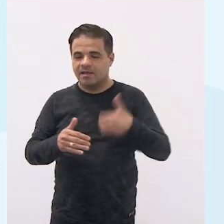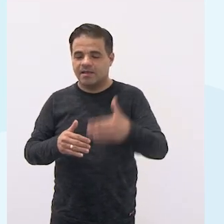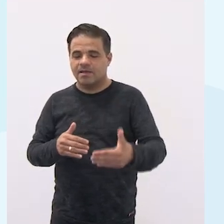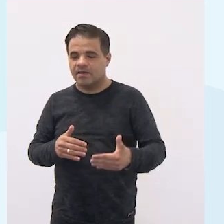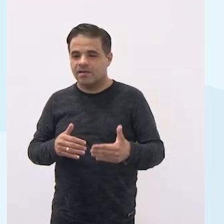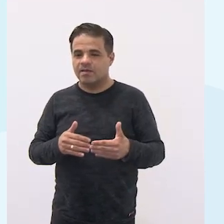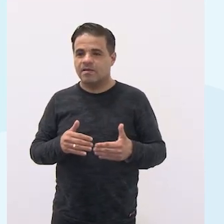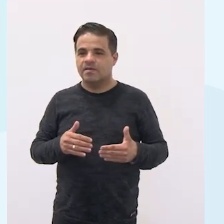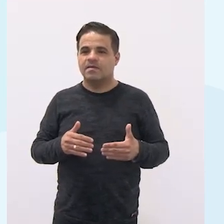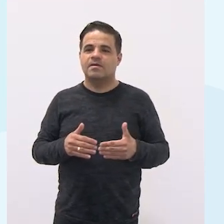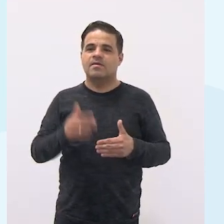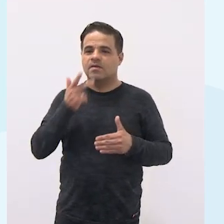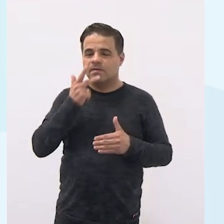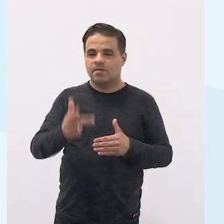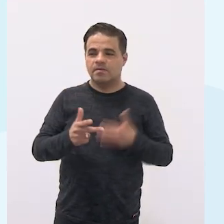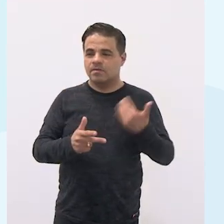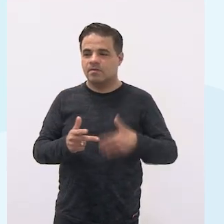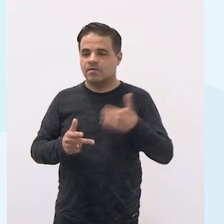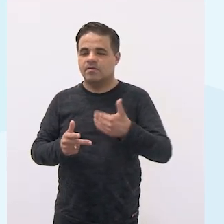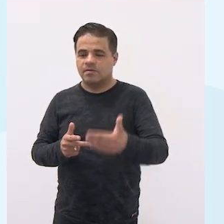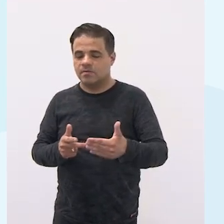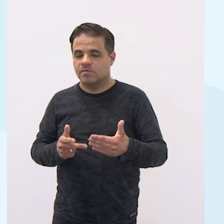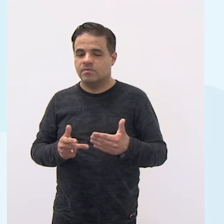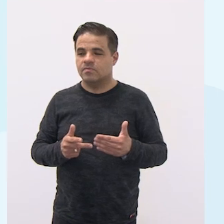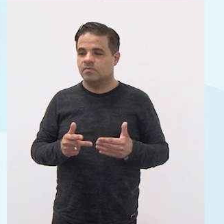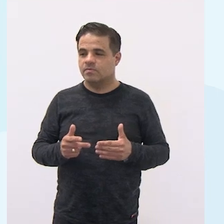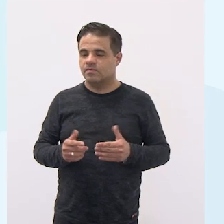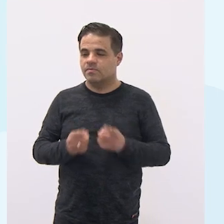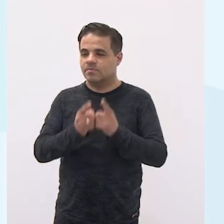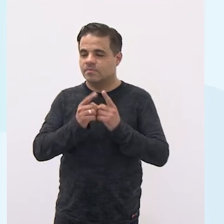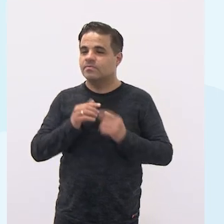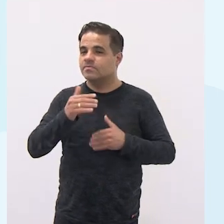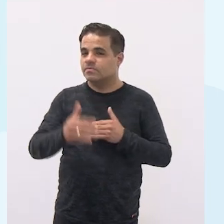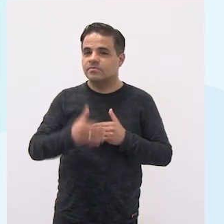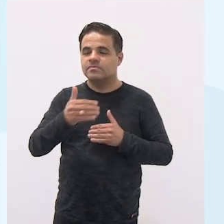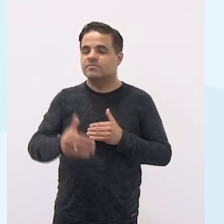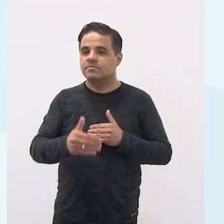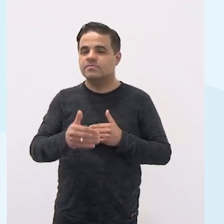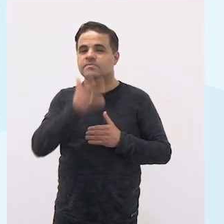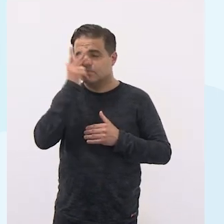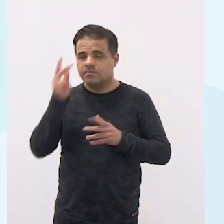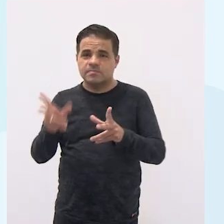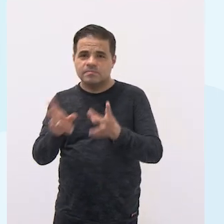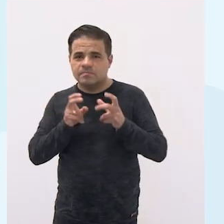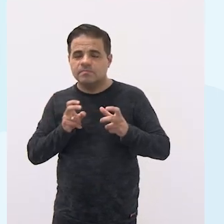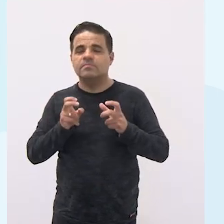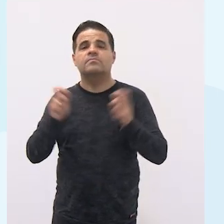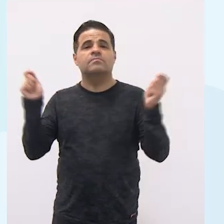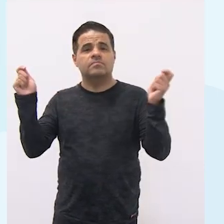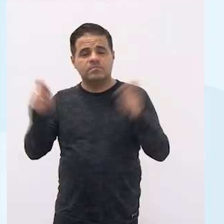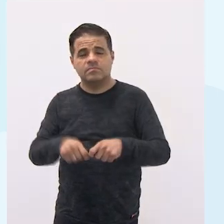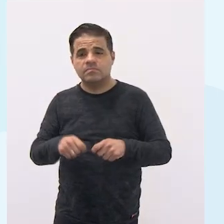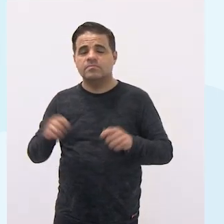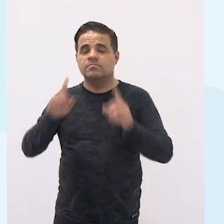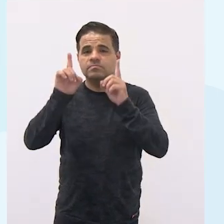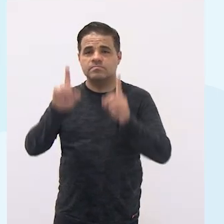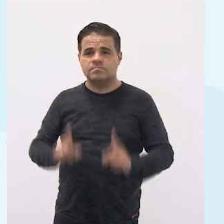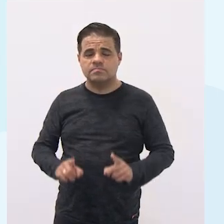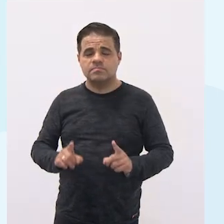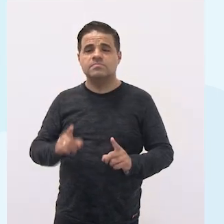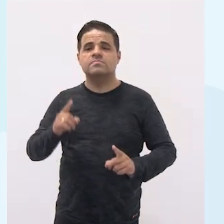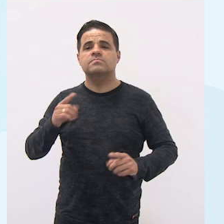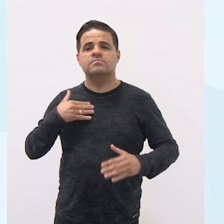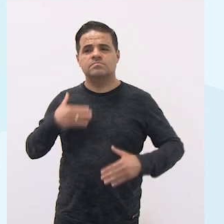cuidar também da sua própria deficiência, ou uma deficiência mental, ela ia lá receber a medicação, ou na deficiência física,